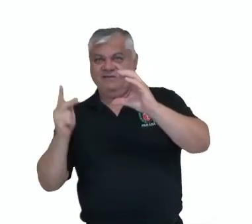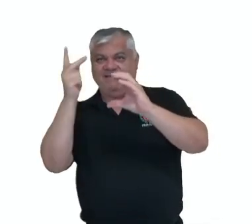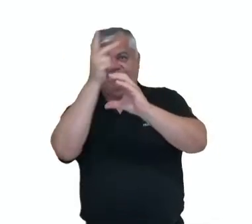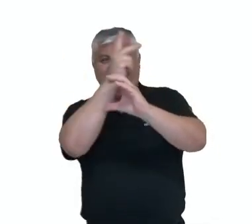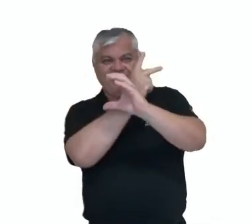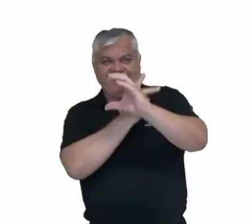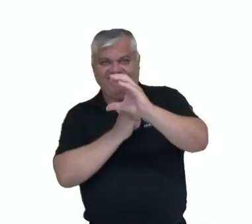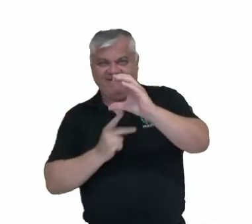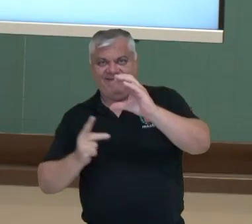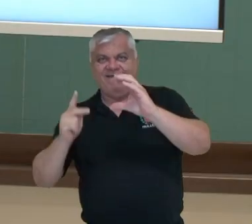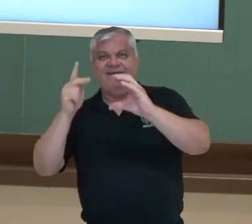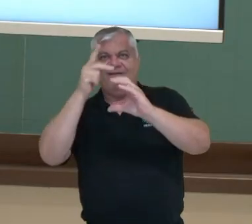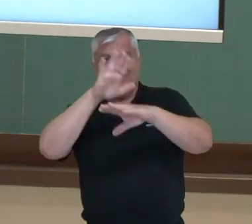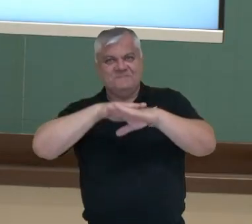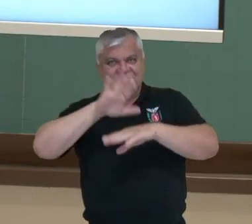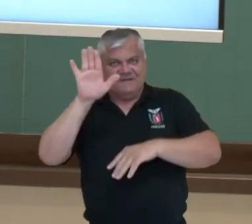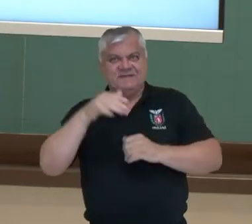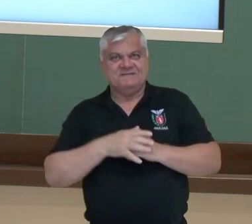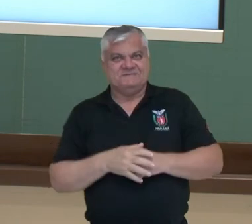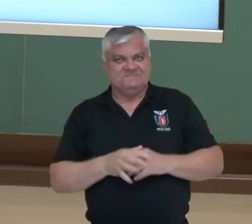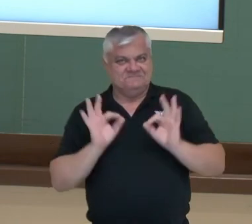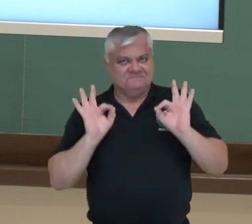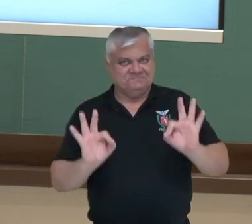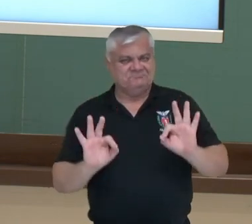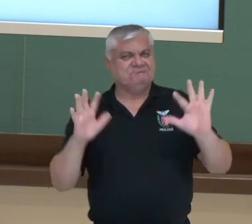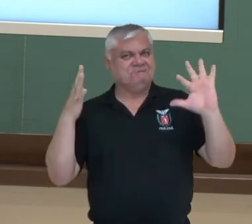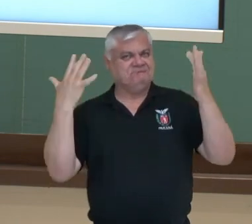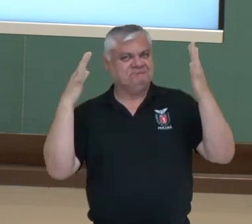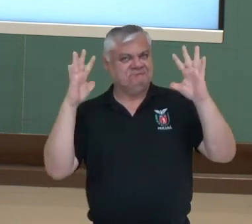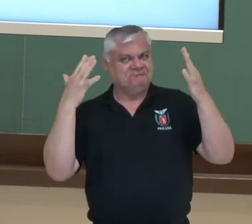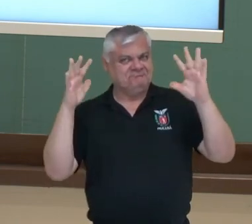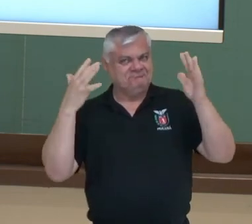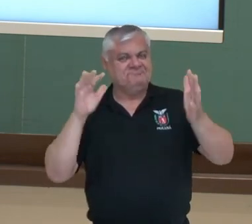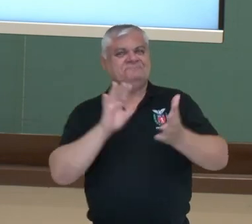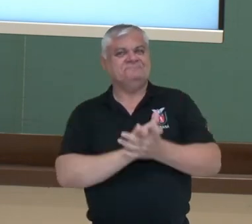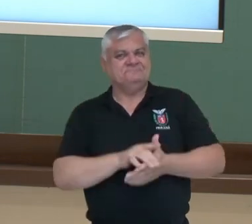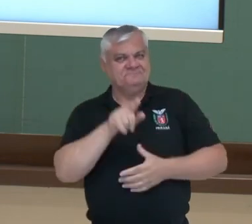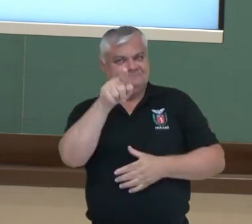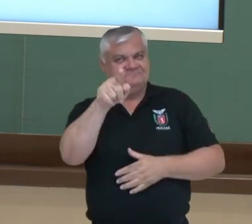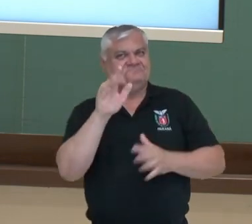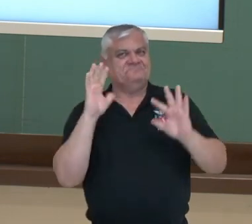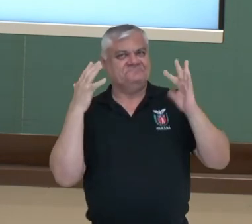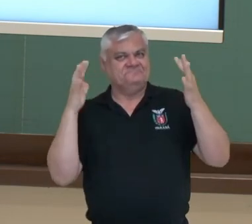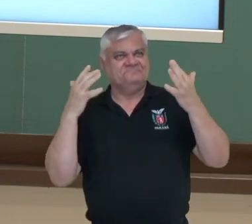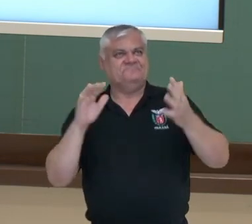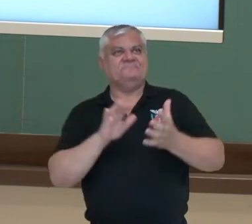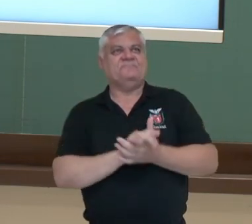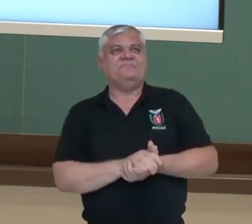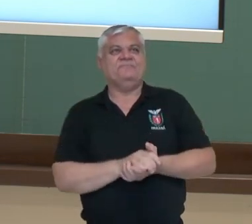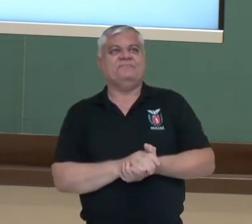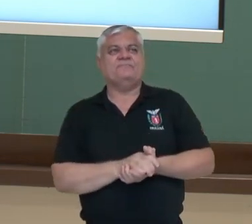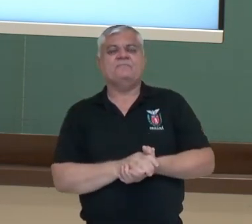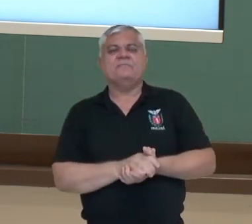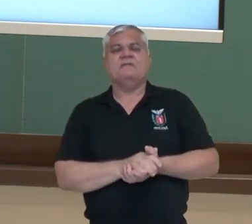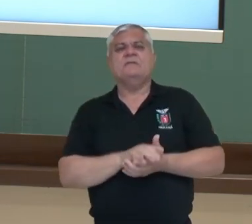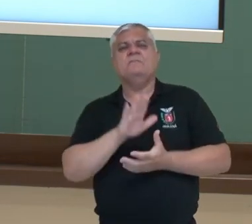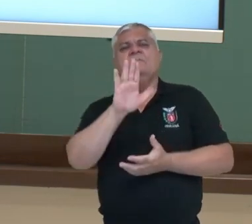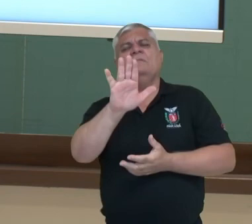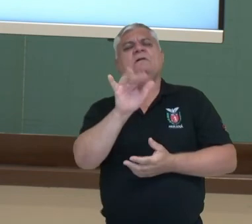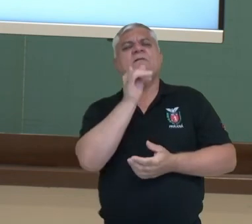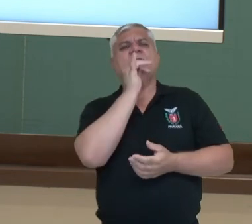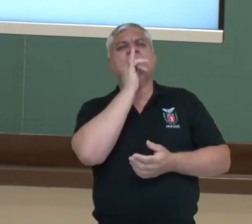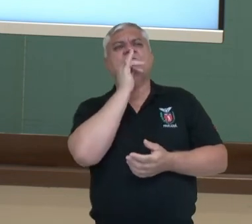mais hidrogenado. Muito bem. Parabéns, hein? Parabéns! Agora,